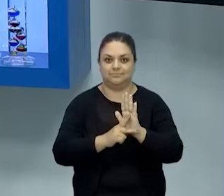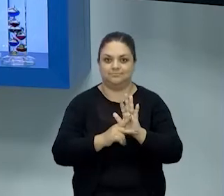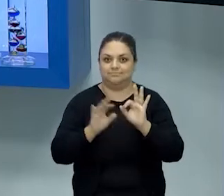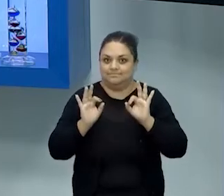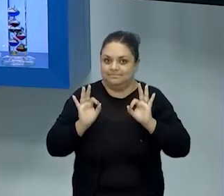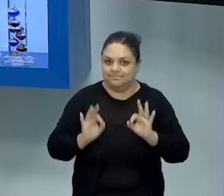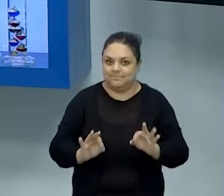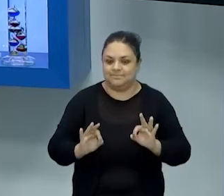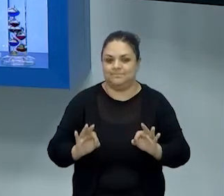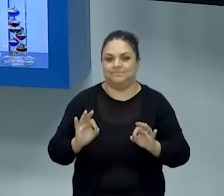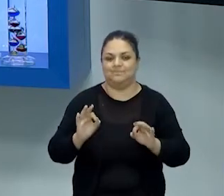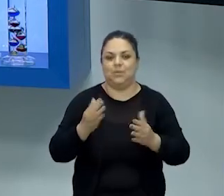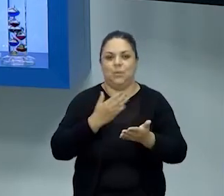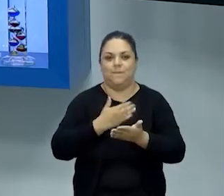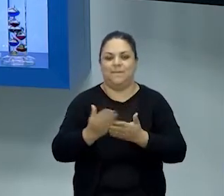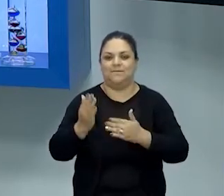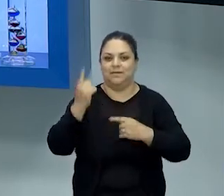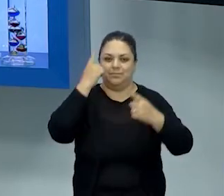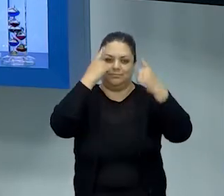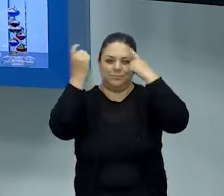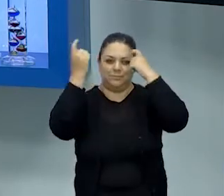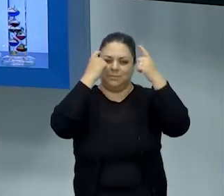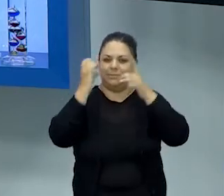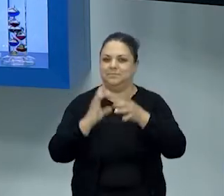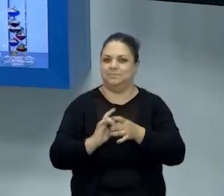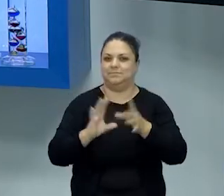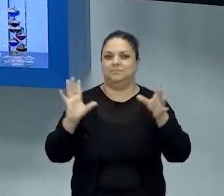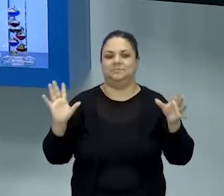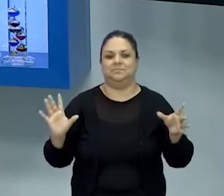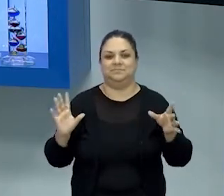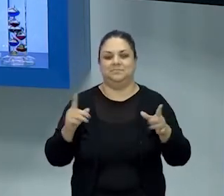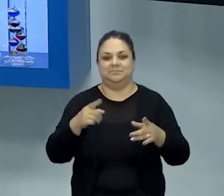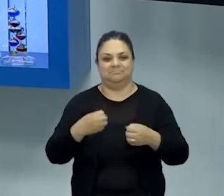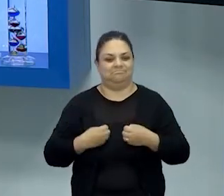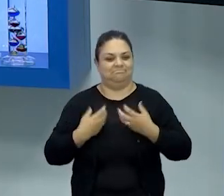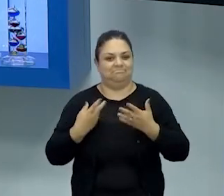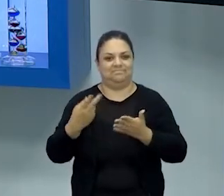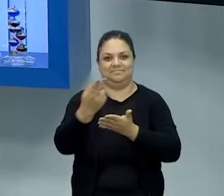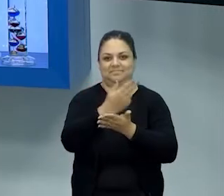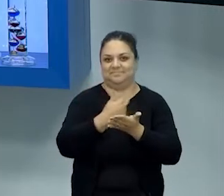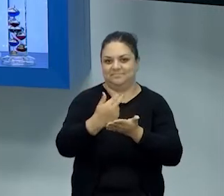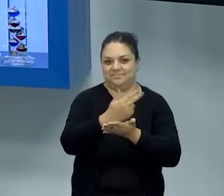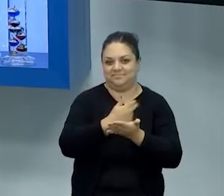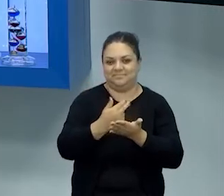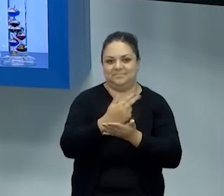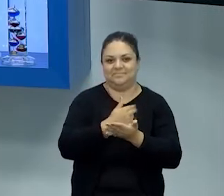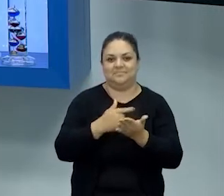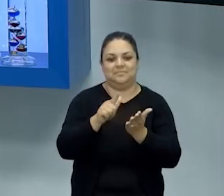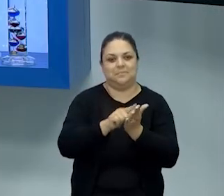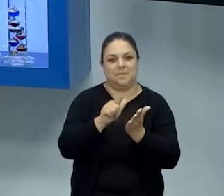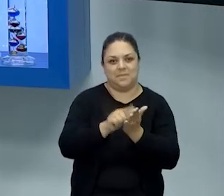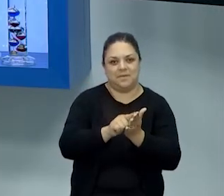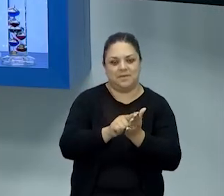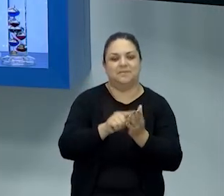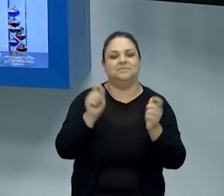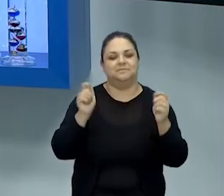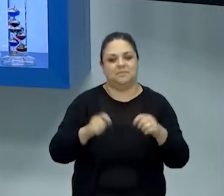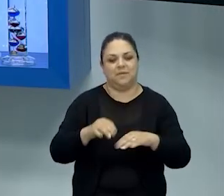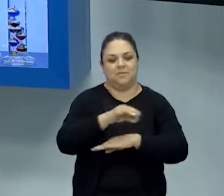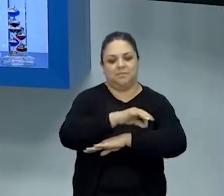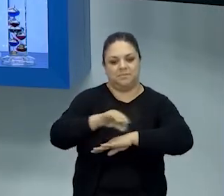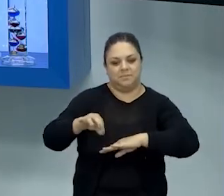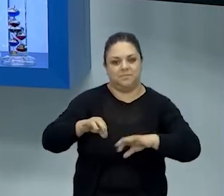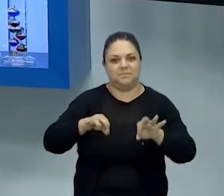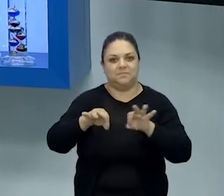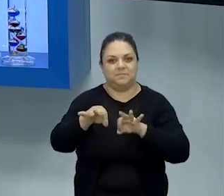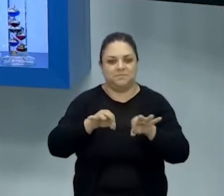agora é a hora de soltar a criatividade e colocar, desenhar no papel e realizar, construir aí